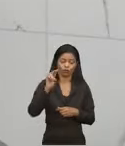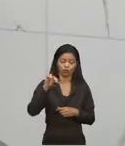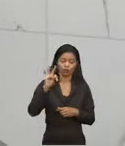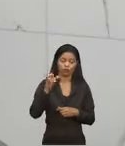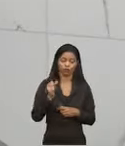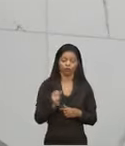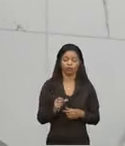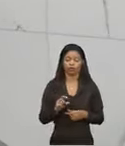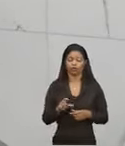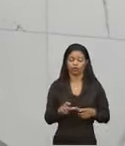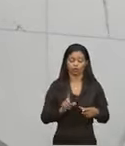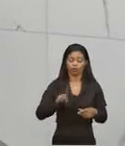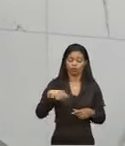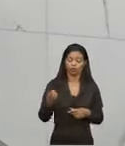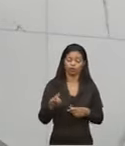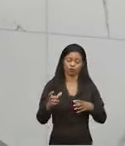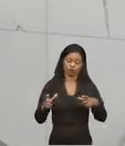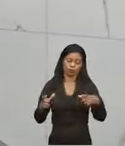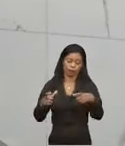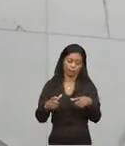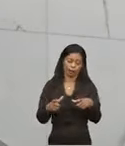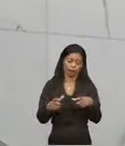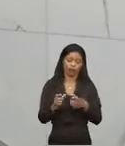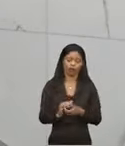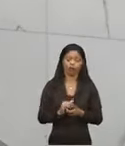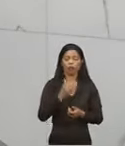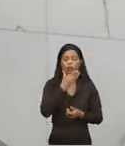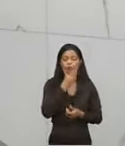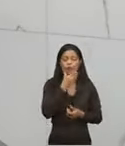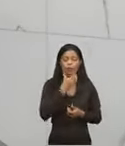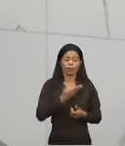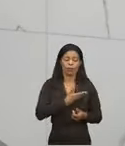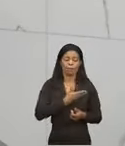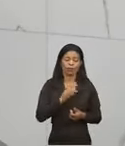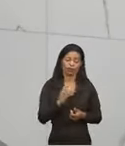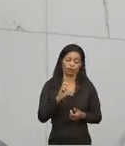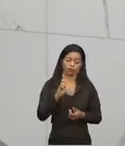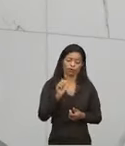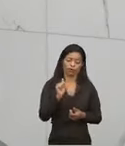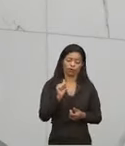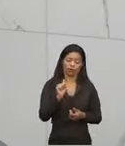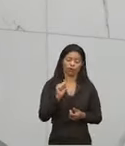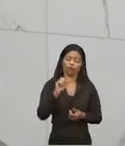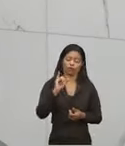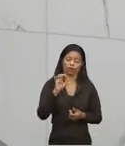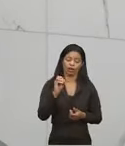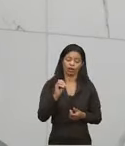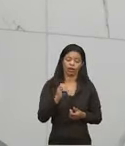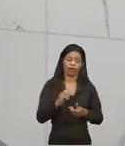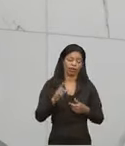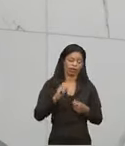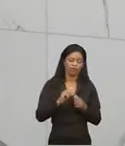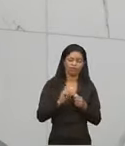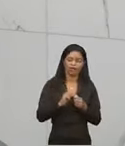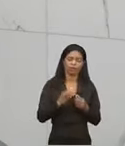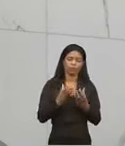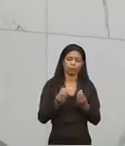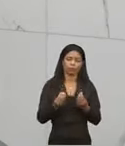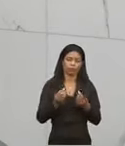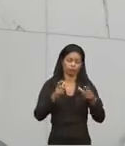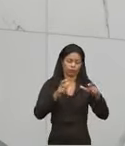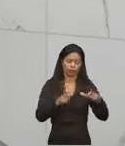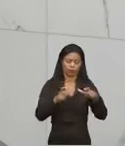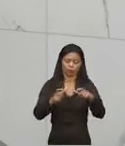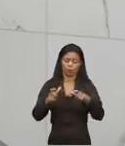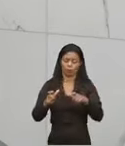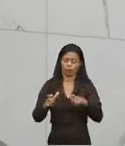no Buriçatuba, e tem abraçado aquela comunidade, na onde ali é filho daquela comunidade, e feito muito pelo aquele bairro, não só